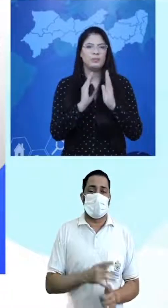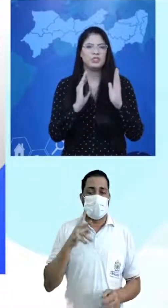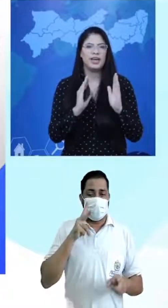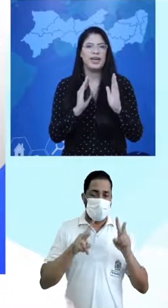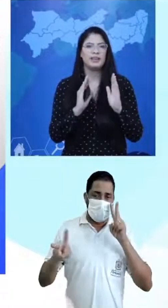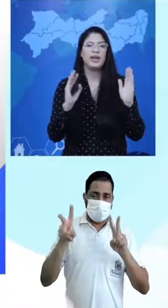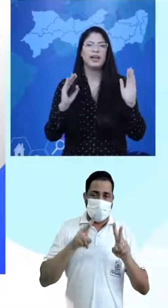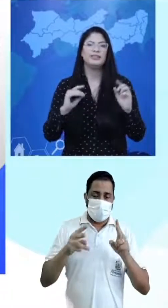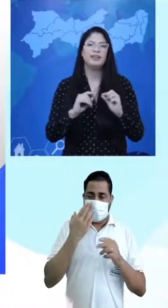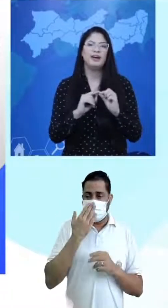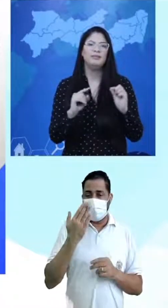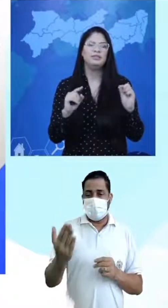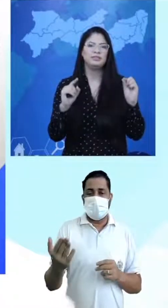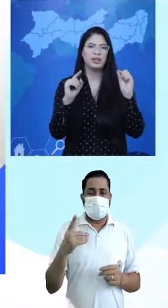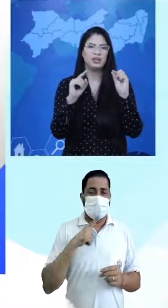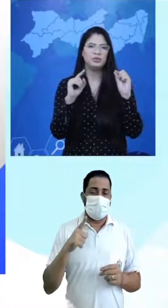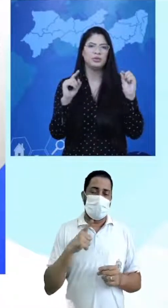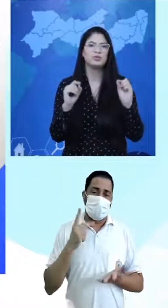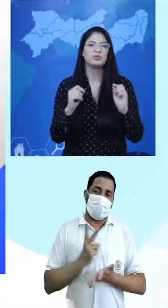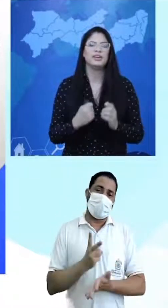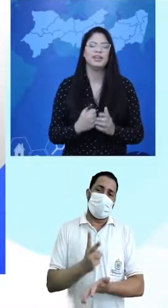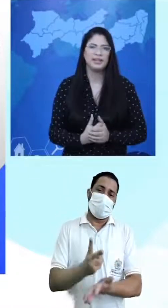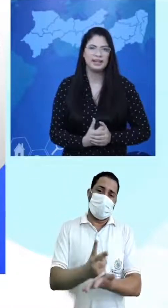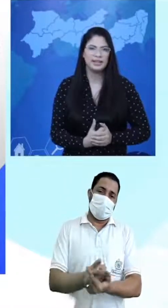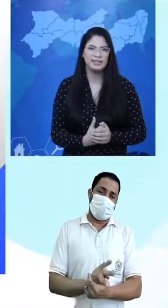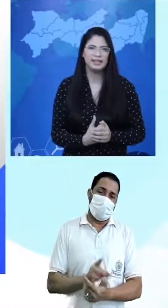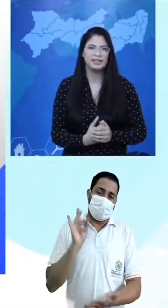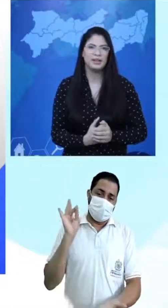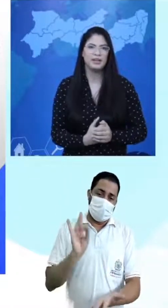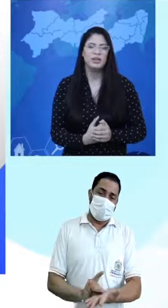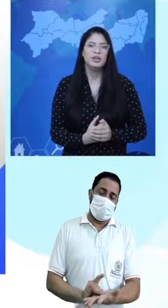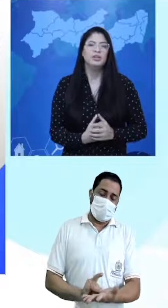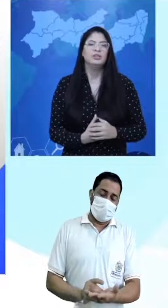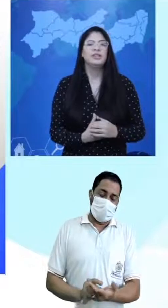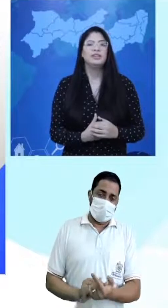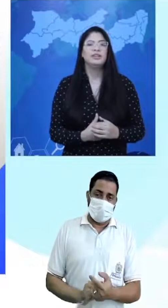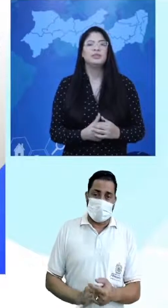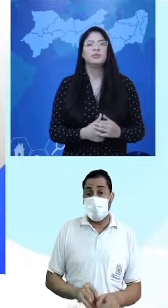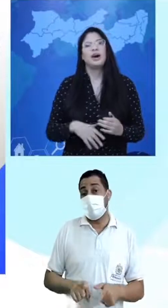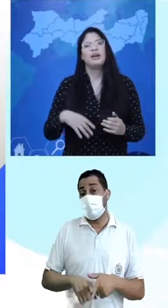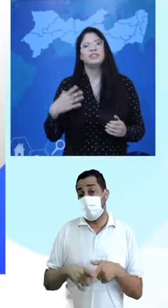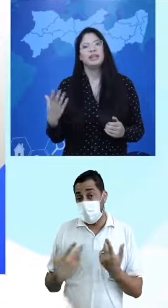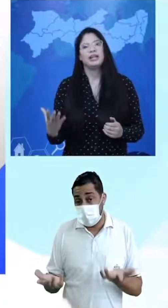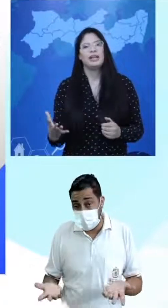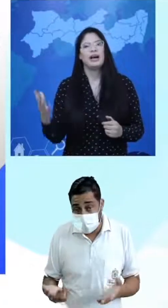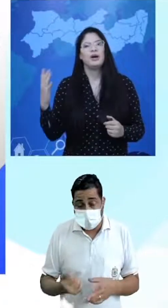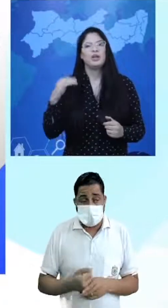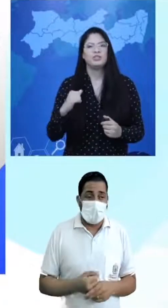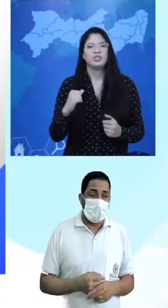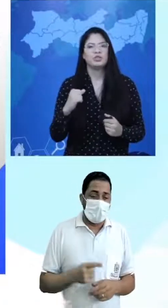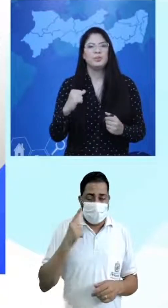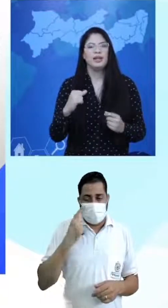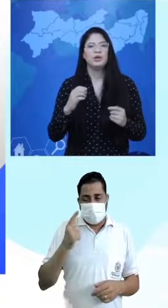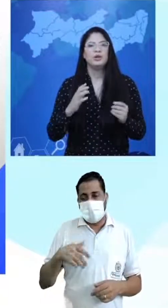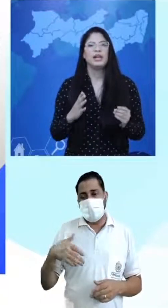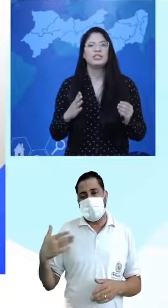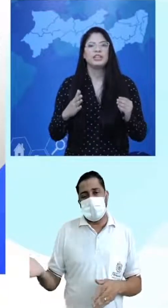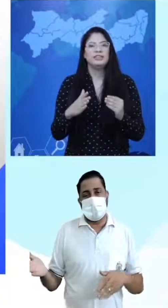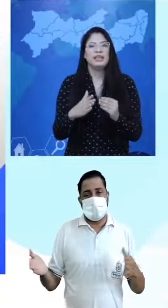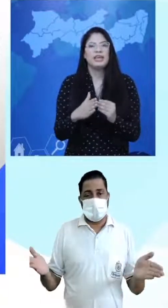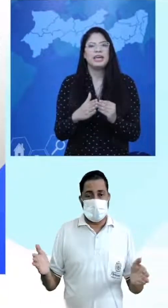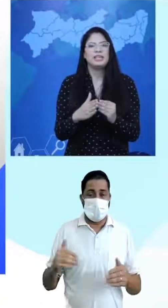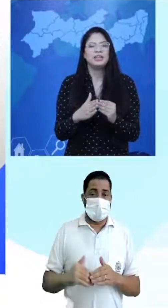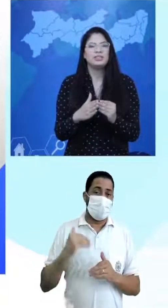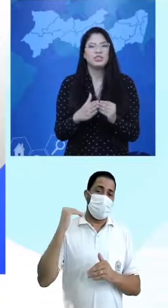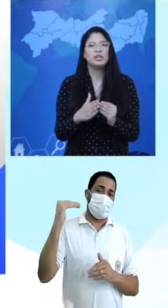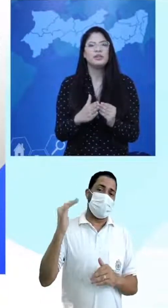do objeto ela está mantendo a sua verdadeira grandeza. No entanto, a vista lateral e a vista superior ela já